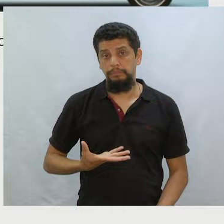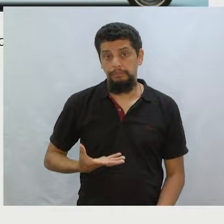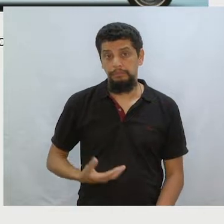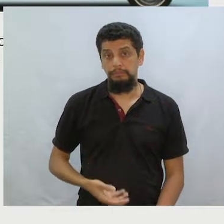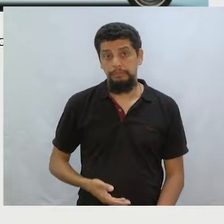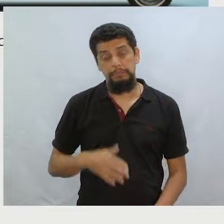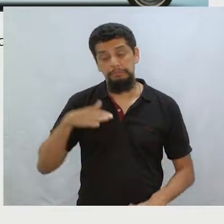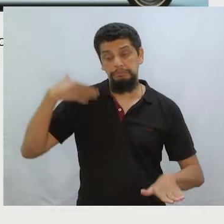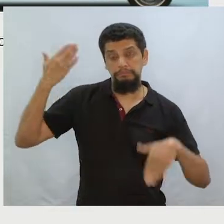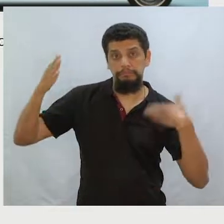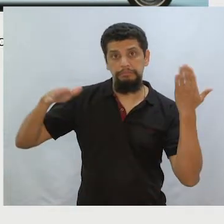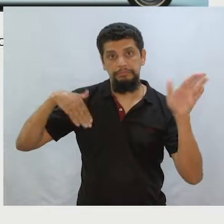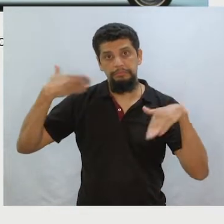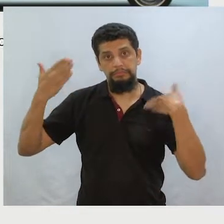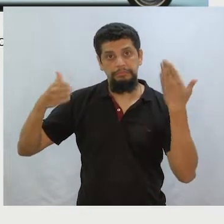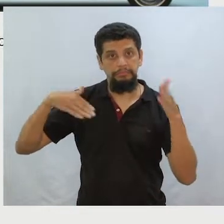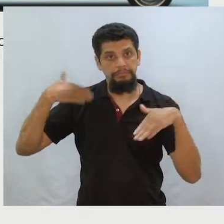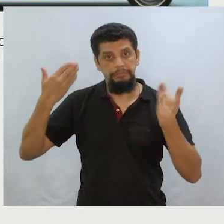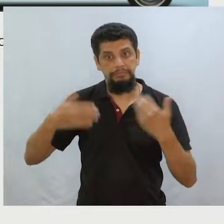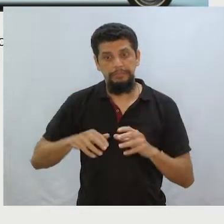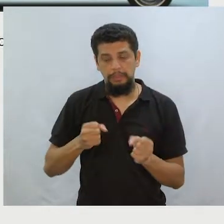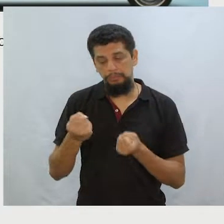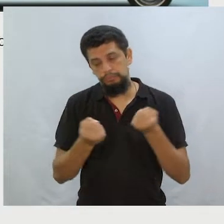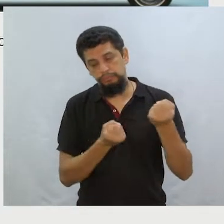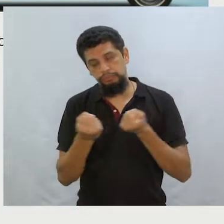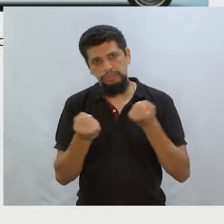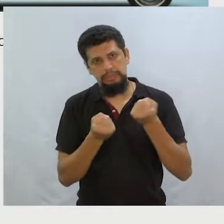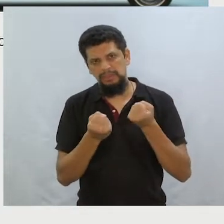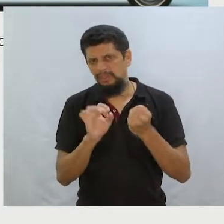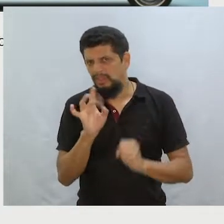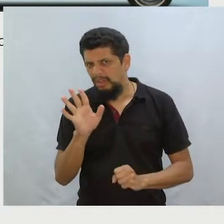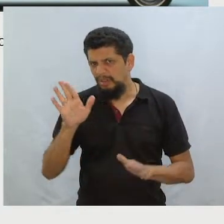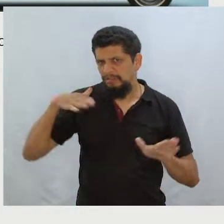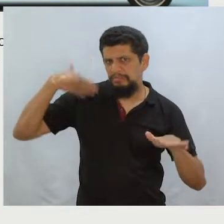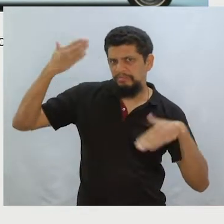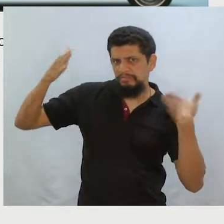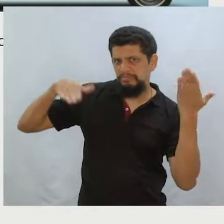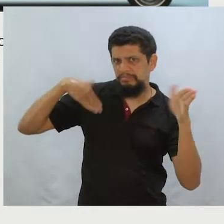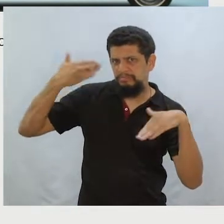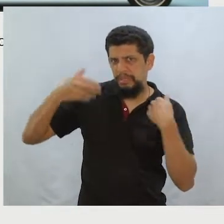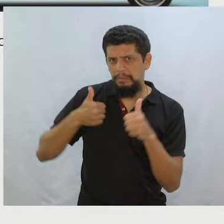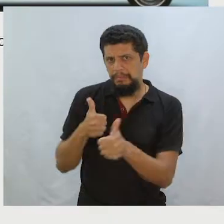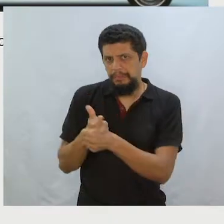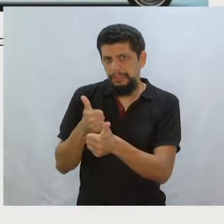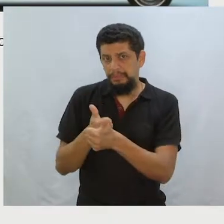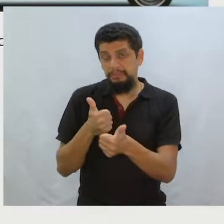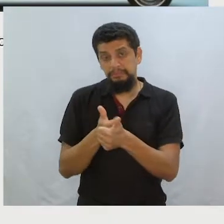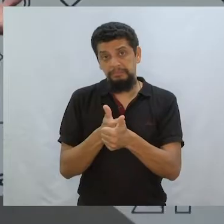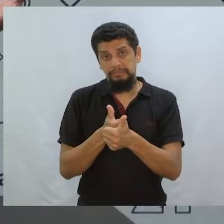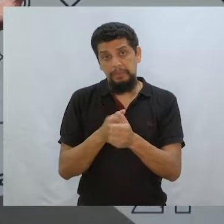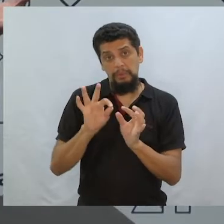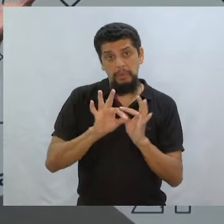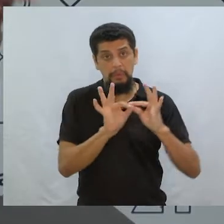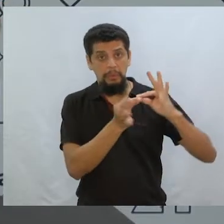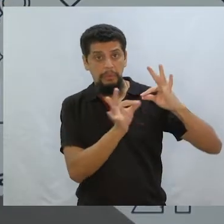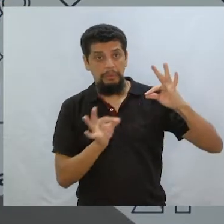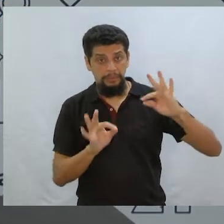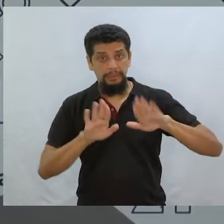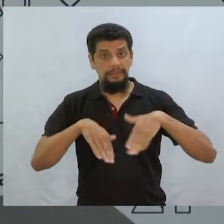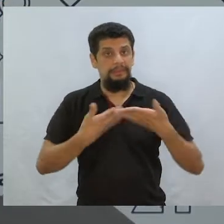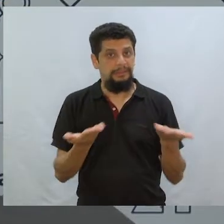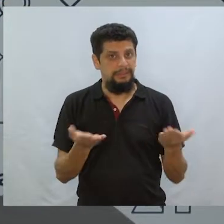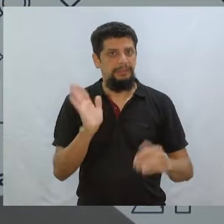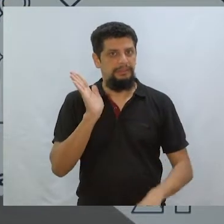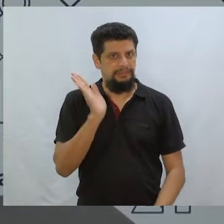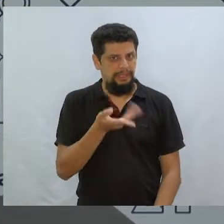vai passear ali com o carro Será que só vão passear será que isso vai ser por perto Será que vai ser longe